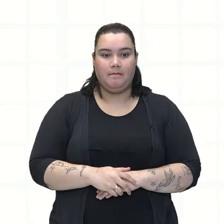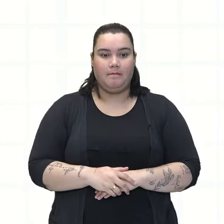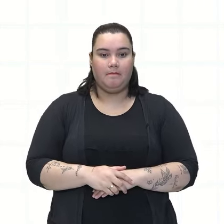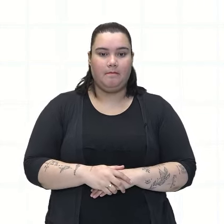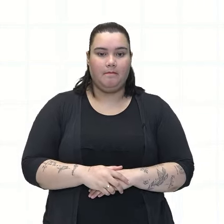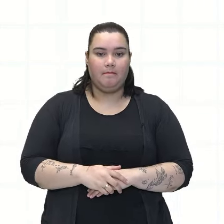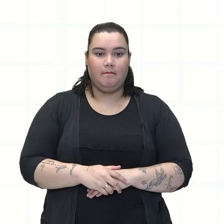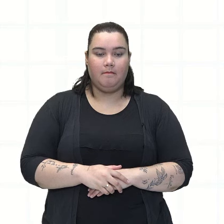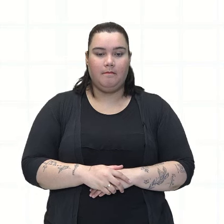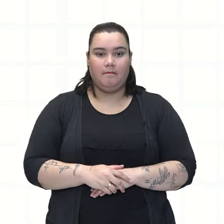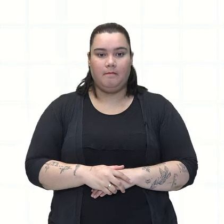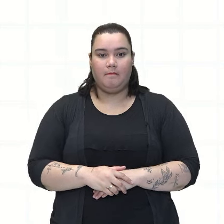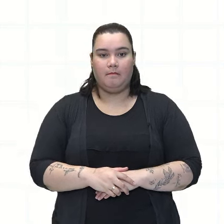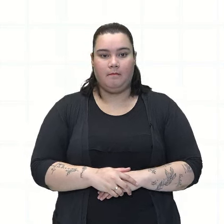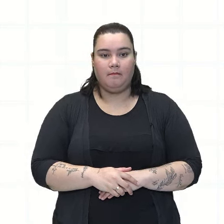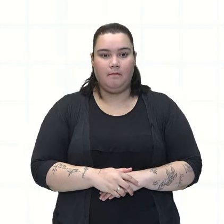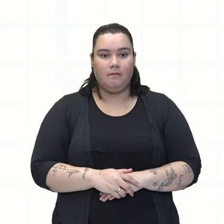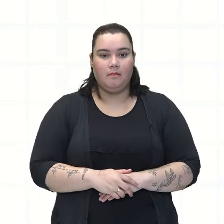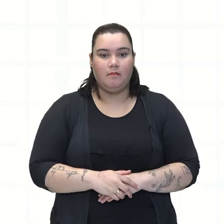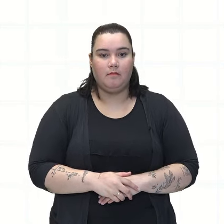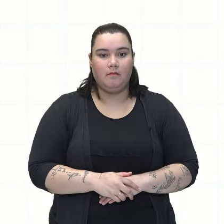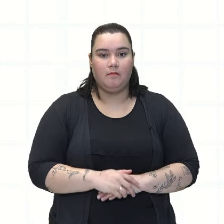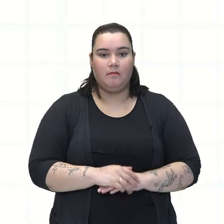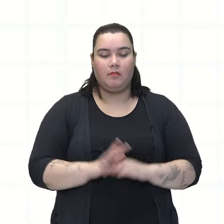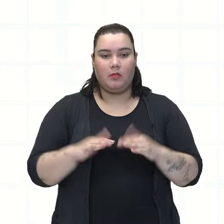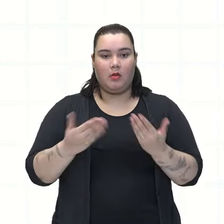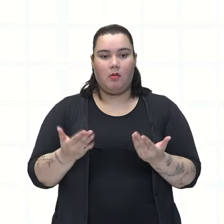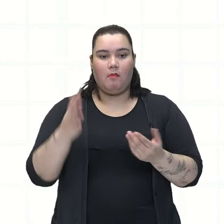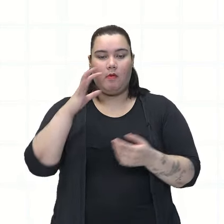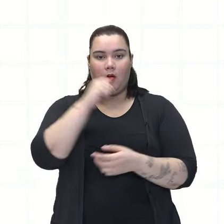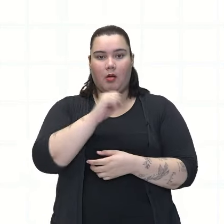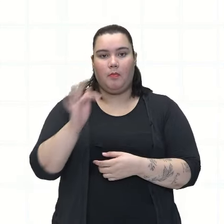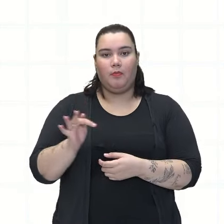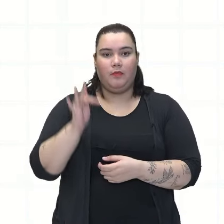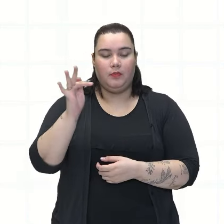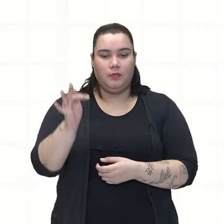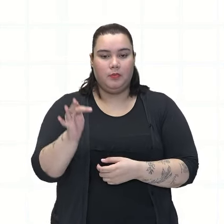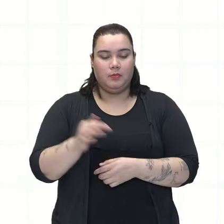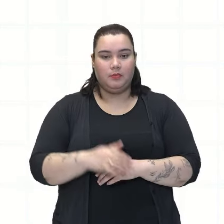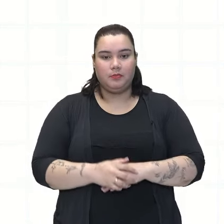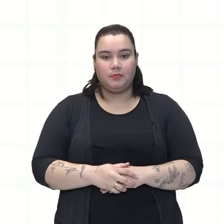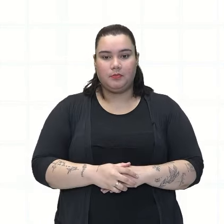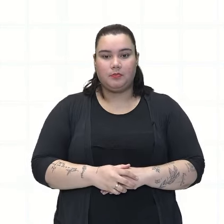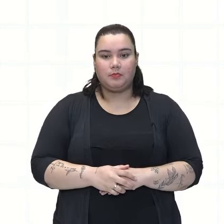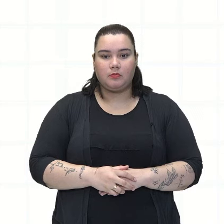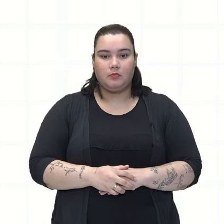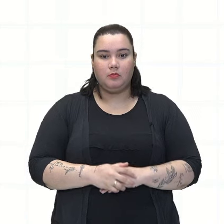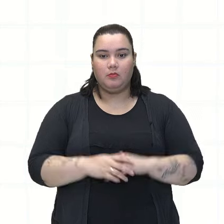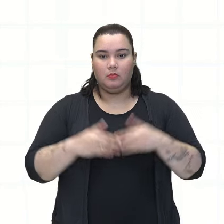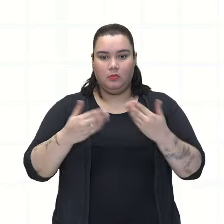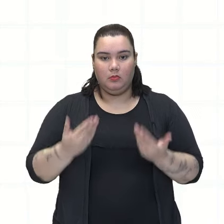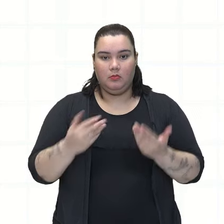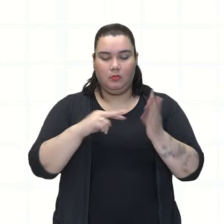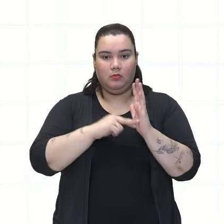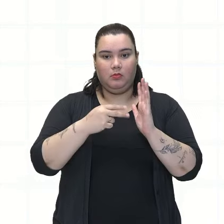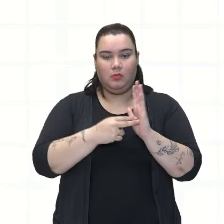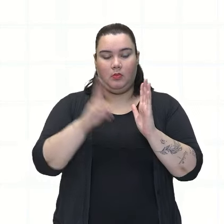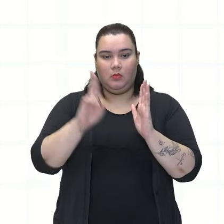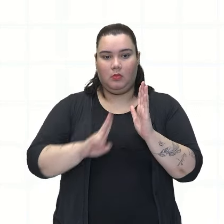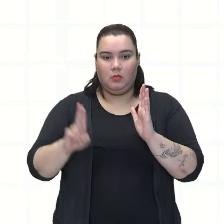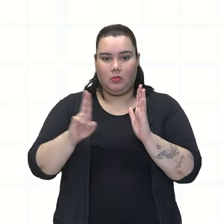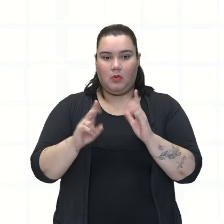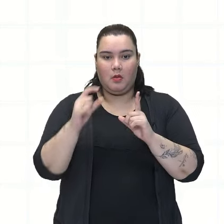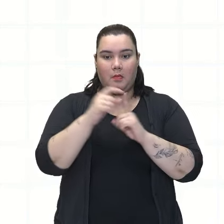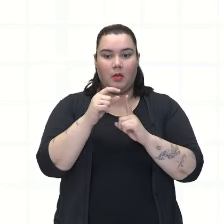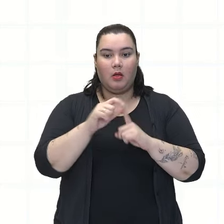they are going to get married. Algo rápido, né? É um futuro bem próximo. Então, aqui no caso, eu utilizei o are,